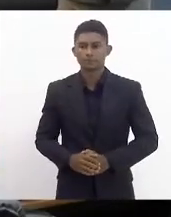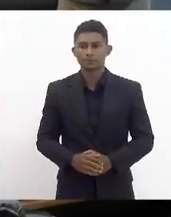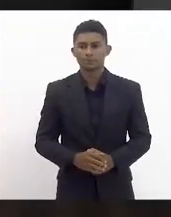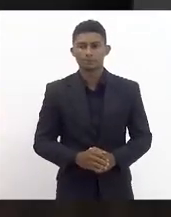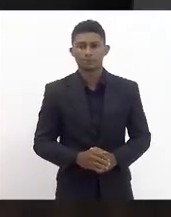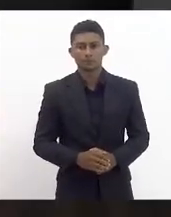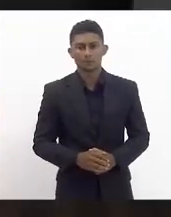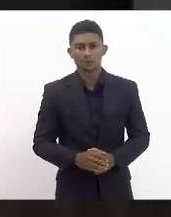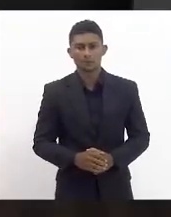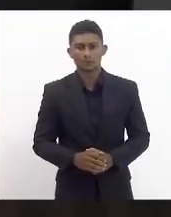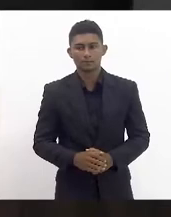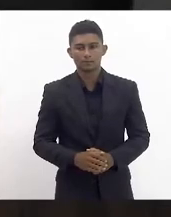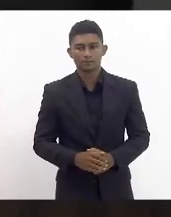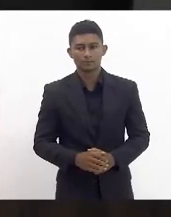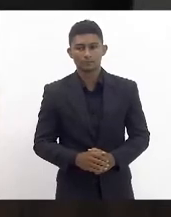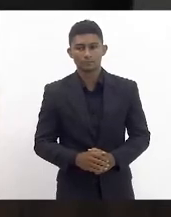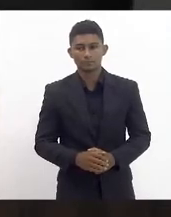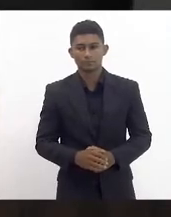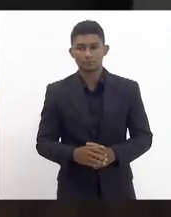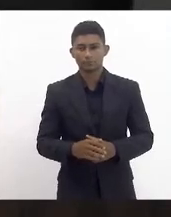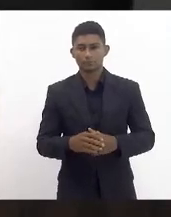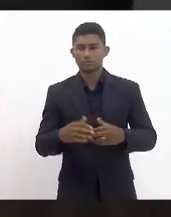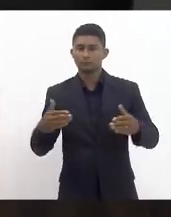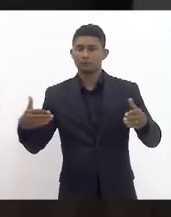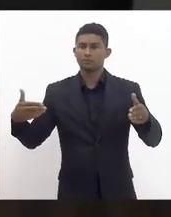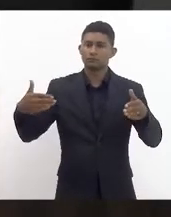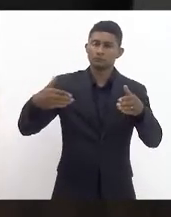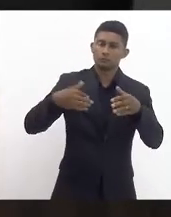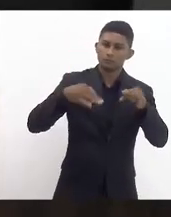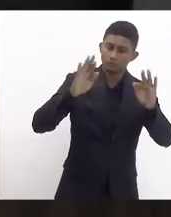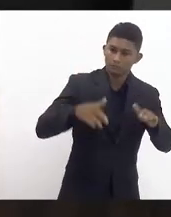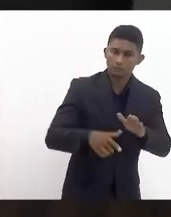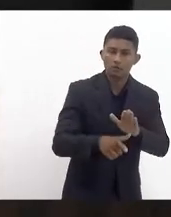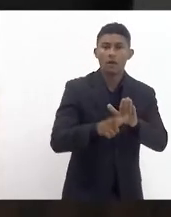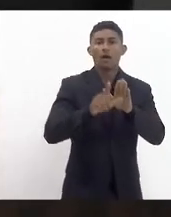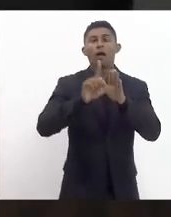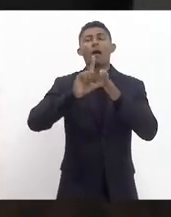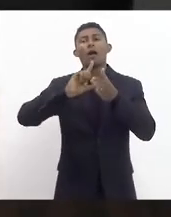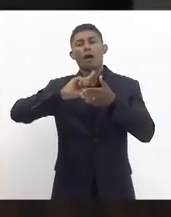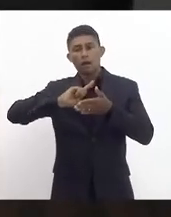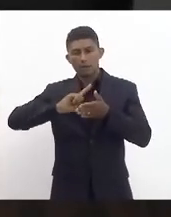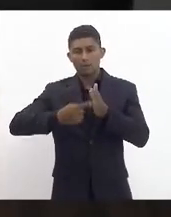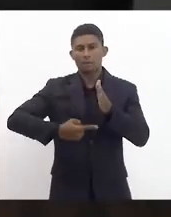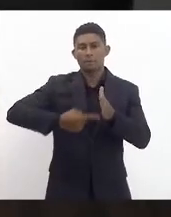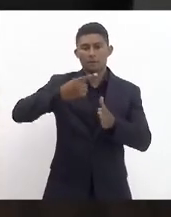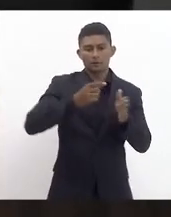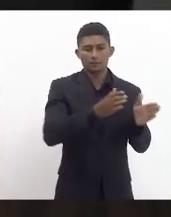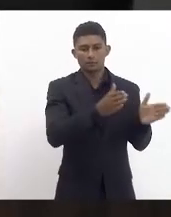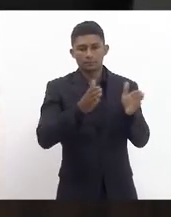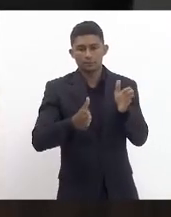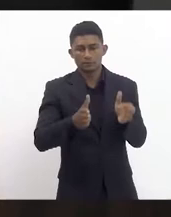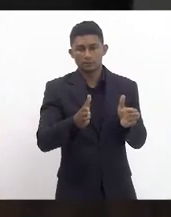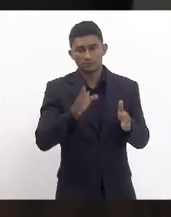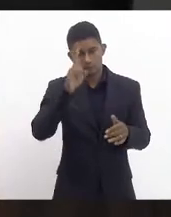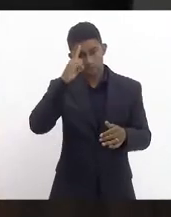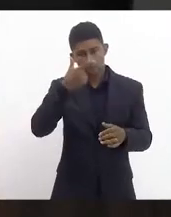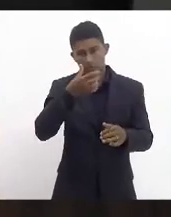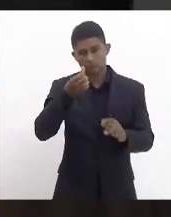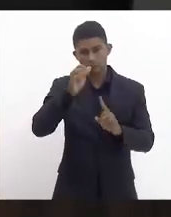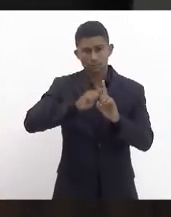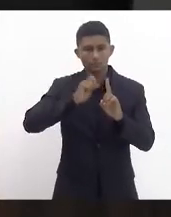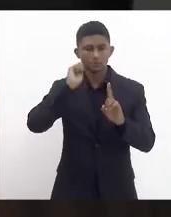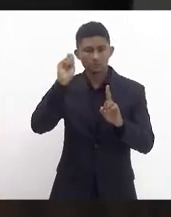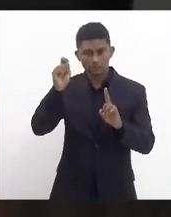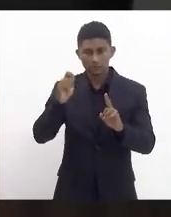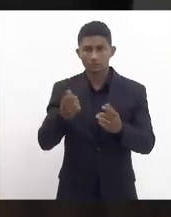Eu, antes de encerrar a ordem do dia, com autorização do plenário, antecipo a primeira sessão extraordinária do dia 26 de abril. Os senhores que aprovam, eles